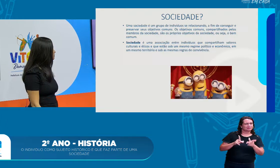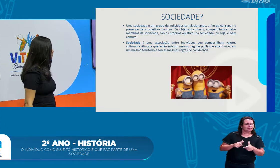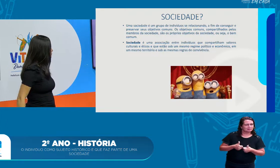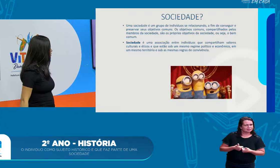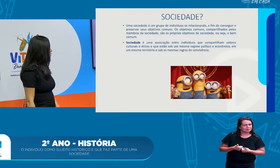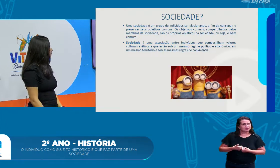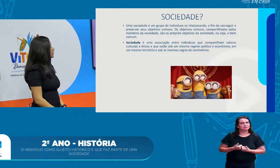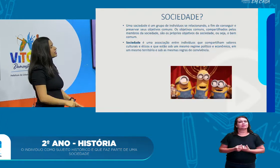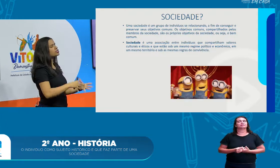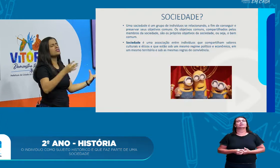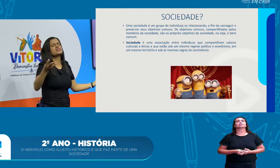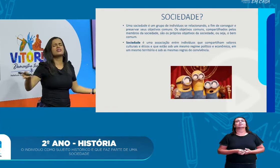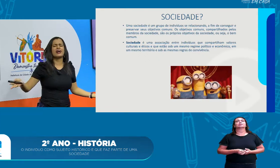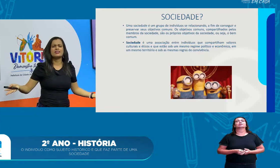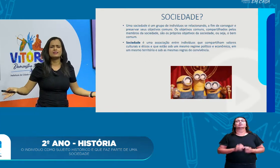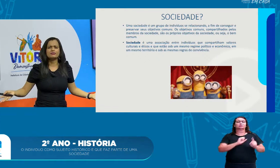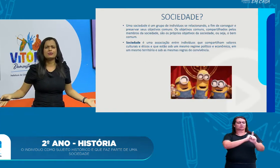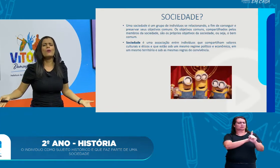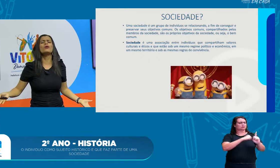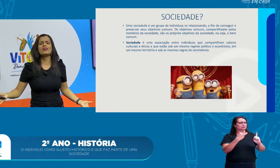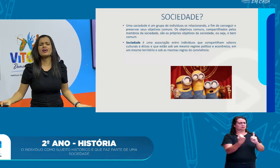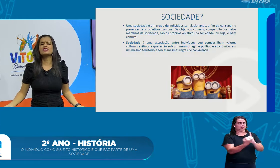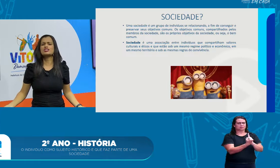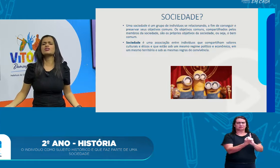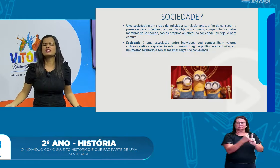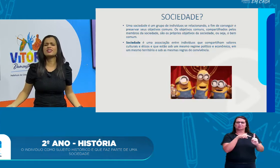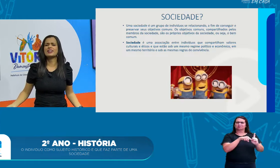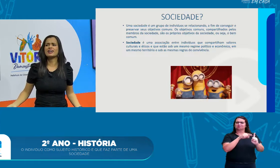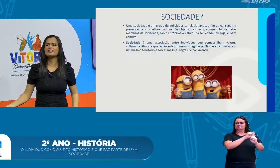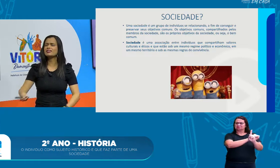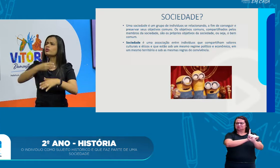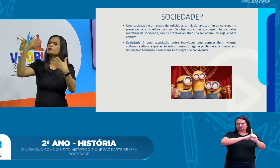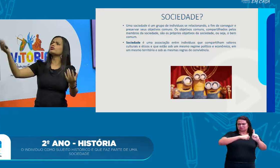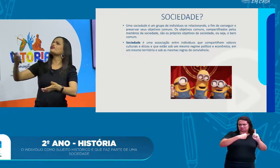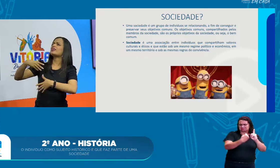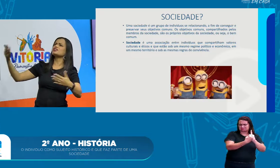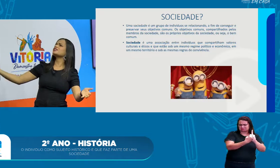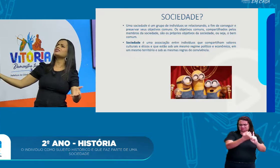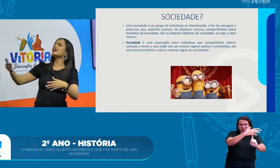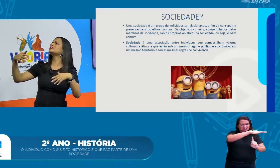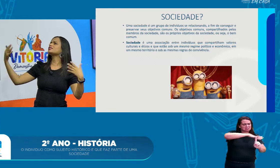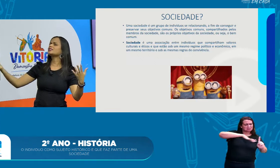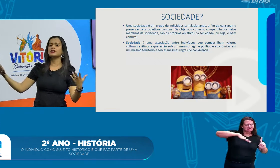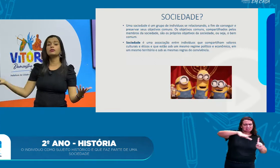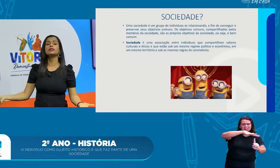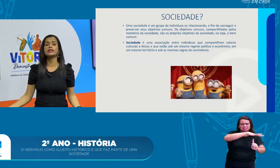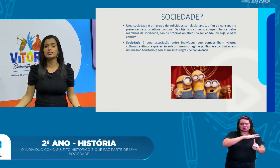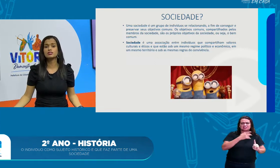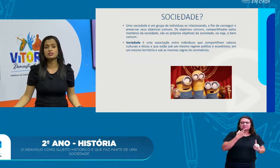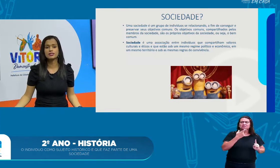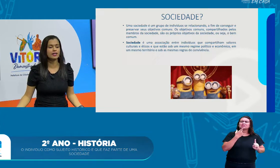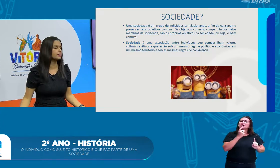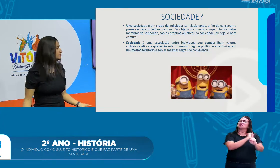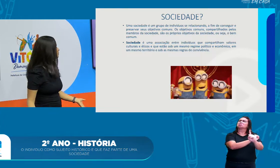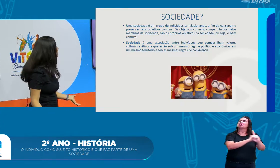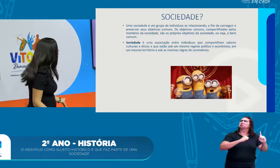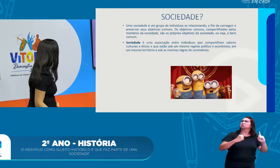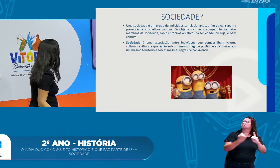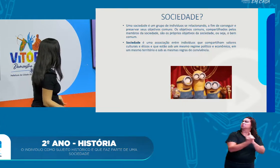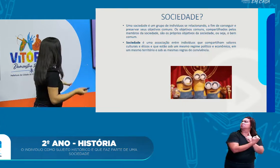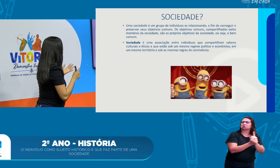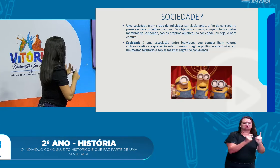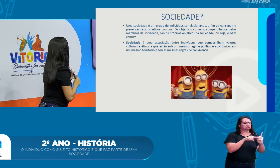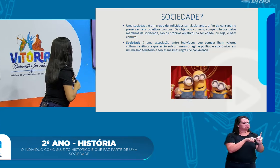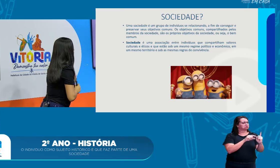seguindo. E a sociedade? O que é sociedade? Que todo mundo fala, sociedade. O que é sociedade? Vamos